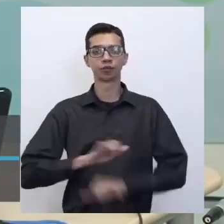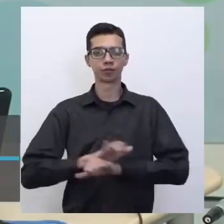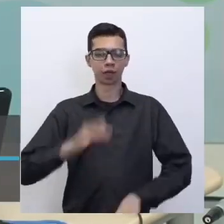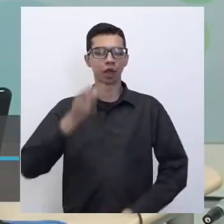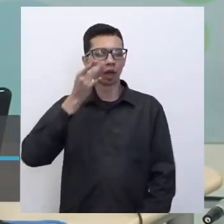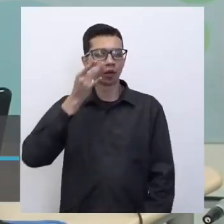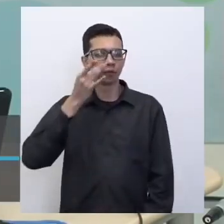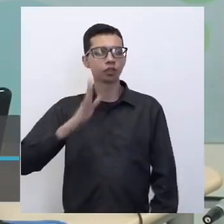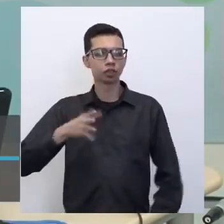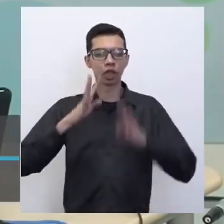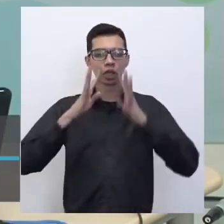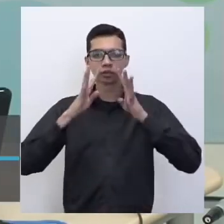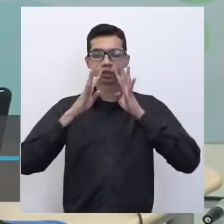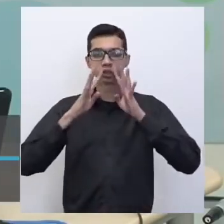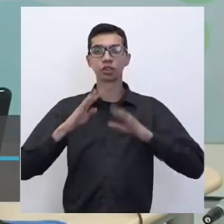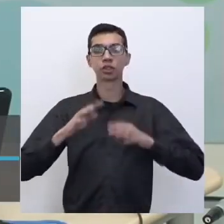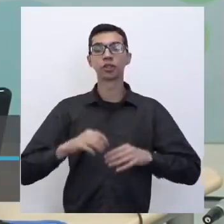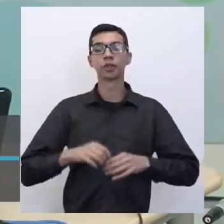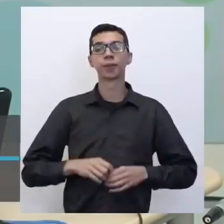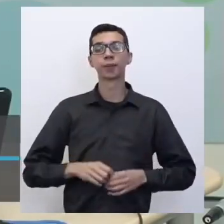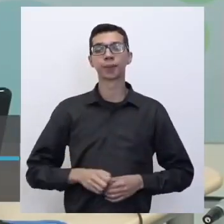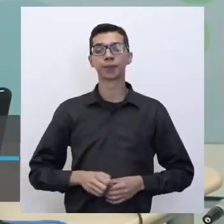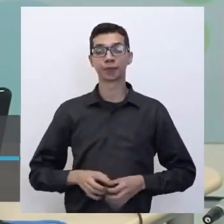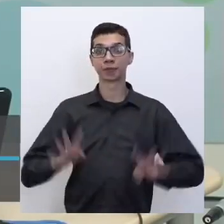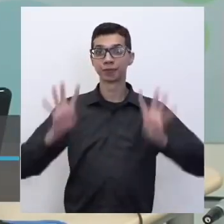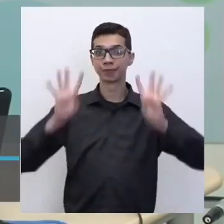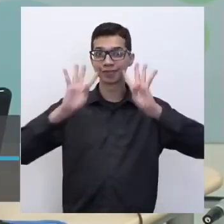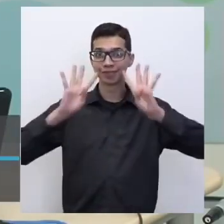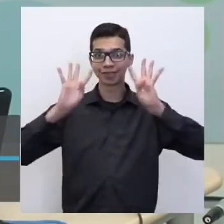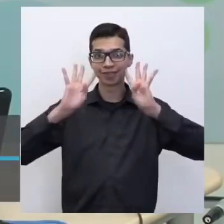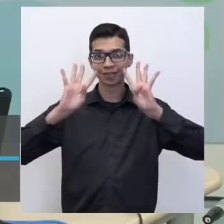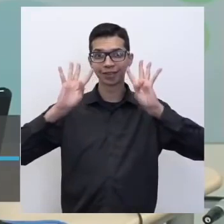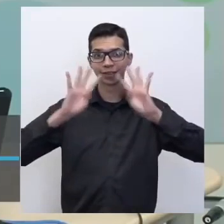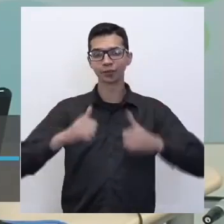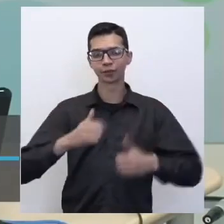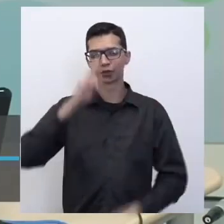era Conto de Fadas, né? Foi muito legal.